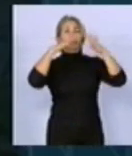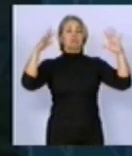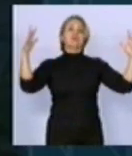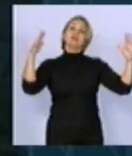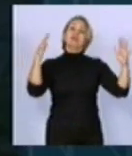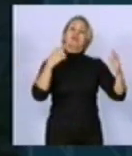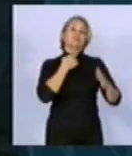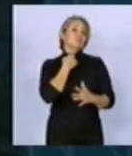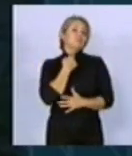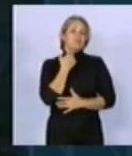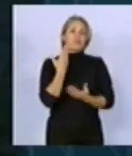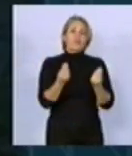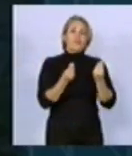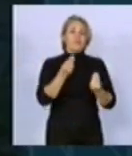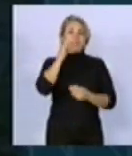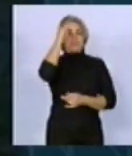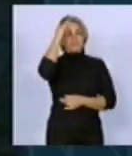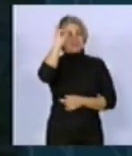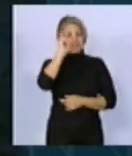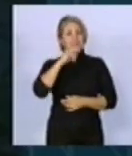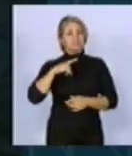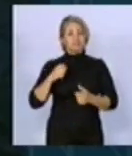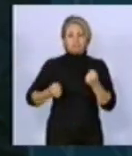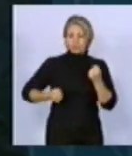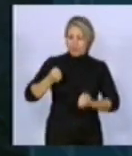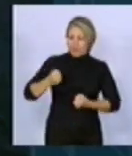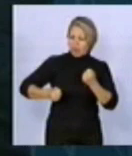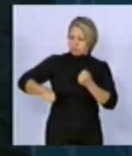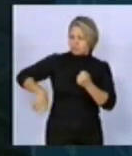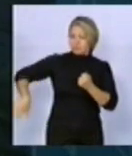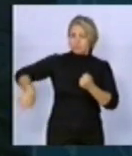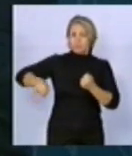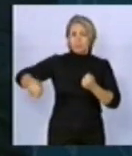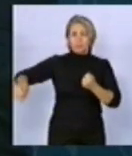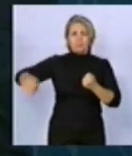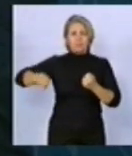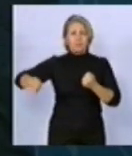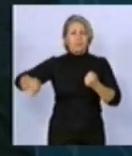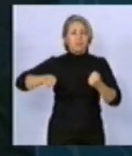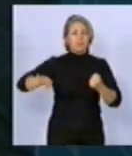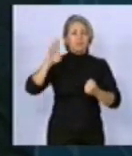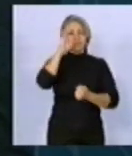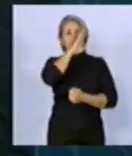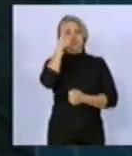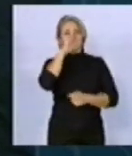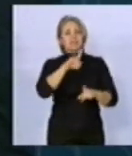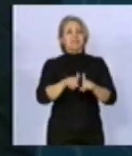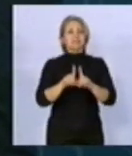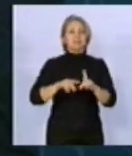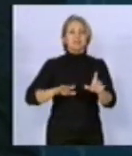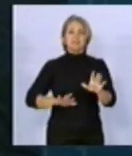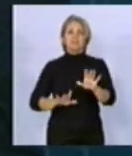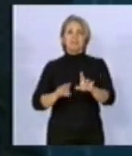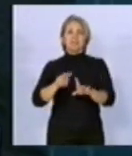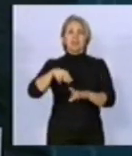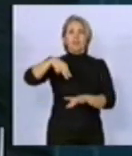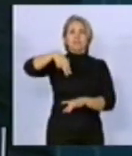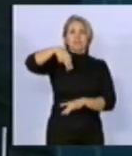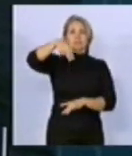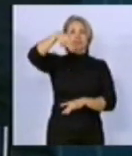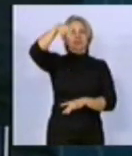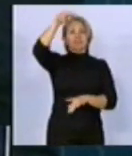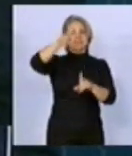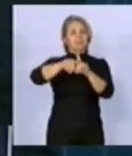quer seja na locomoção quando estamos andando de carro ônibus com três escadas rolantes no dia a dia por telefone